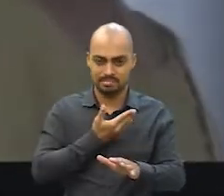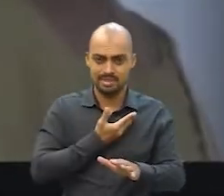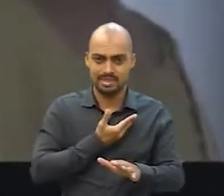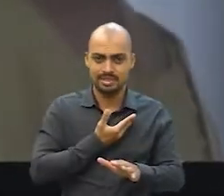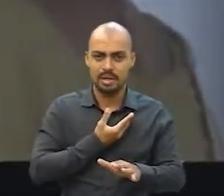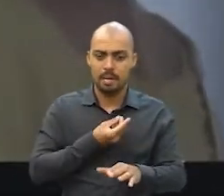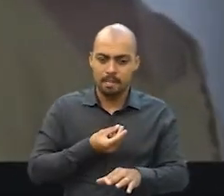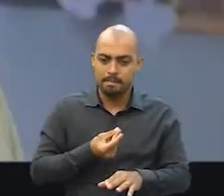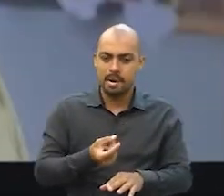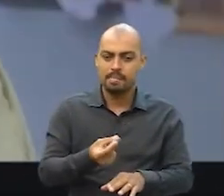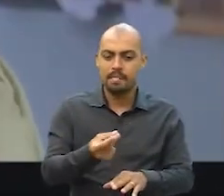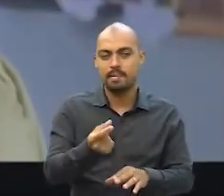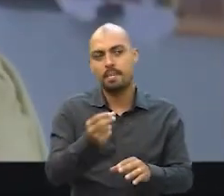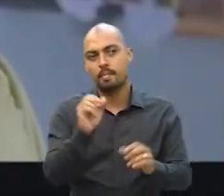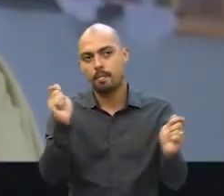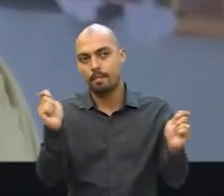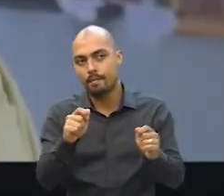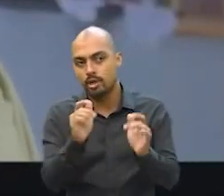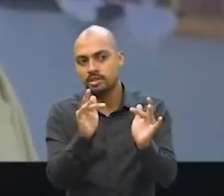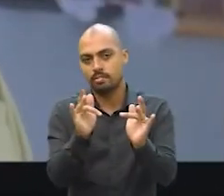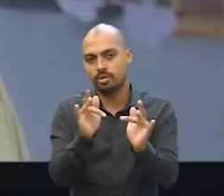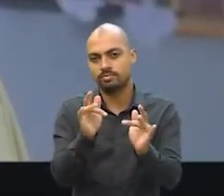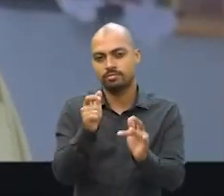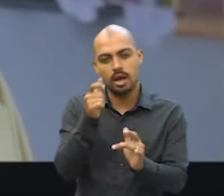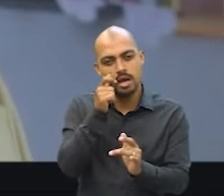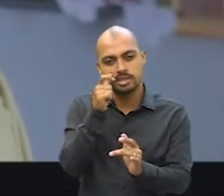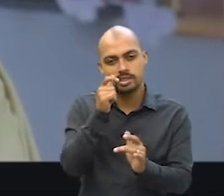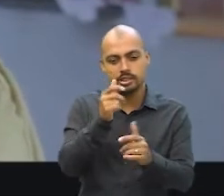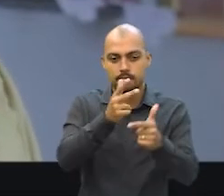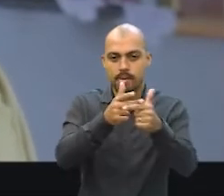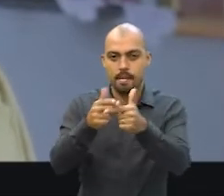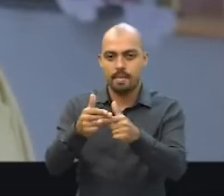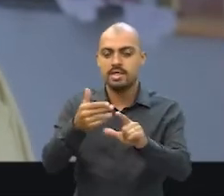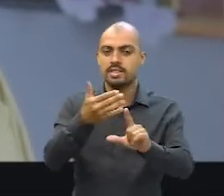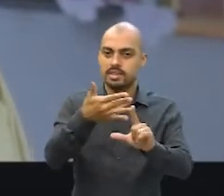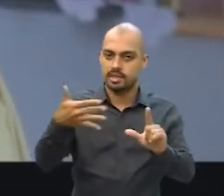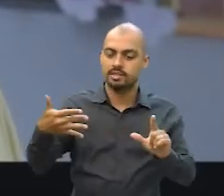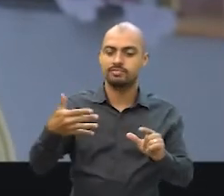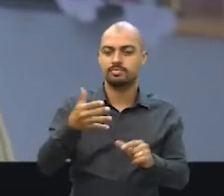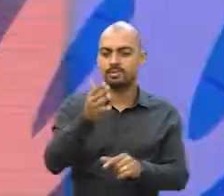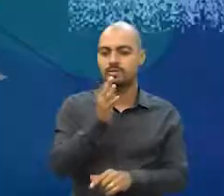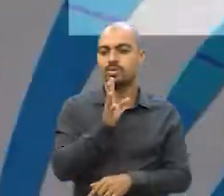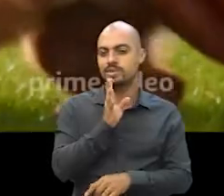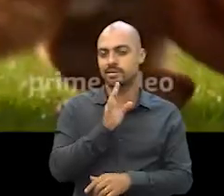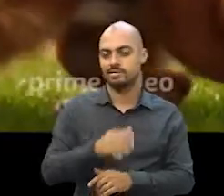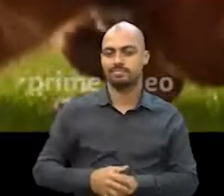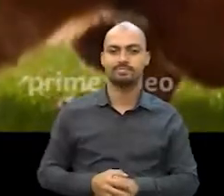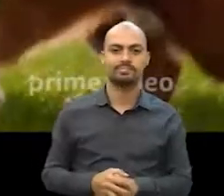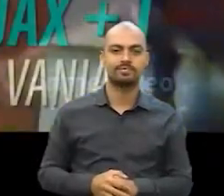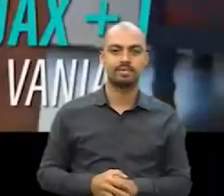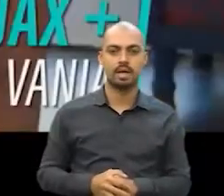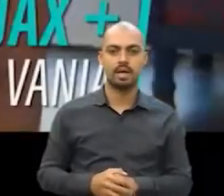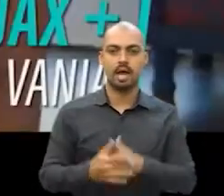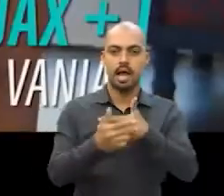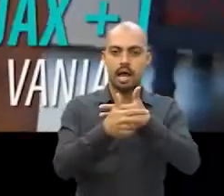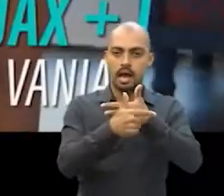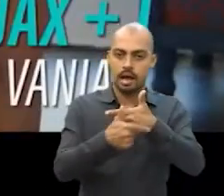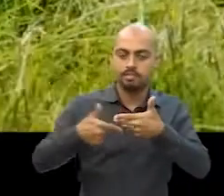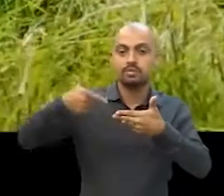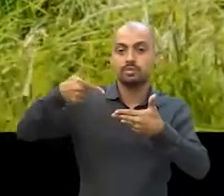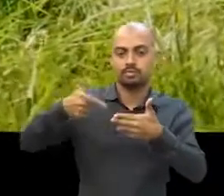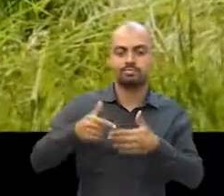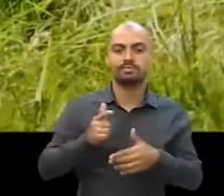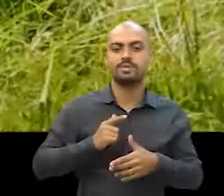amizade vai se tornar algo mais? Só assistindo a série lá na Netflix para saber. Na Amazon Prime Video